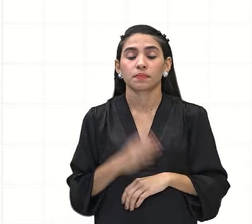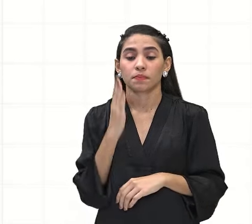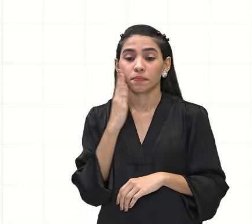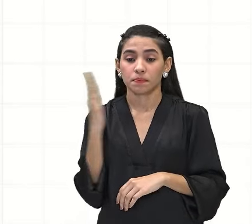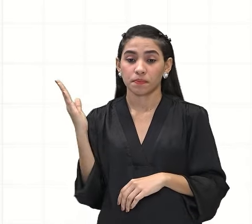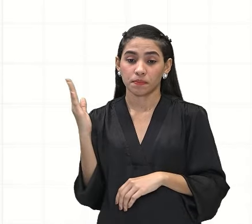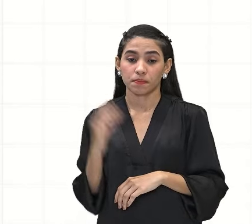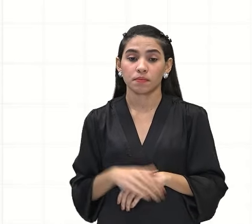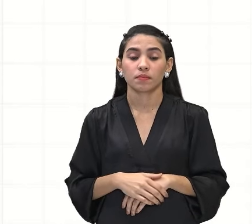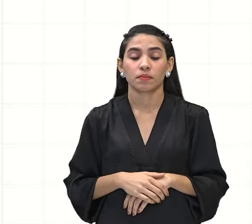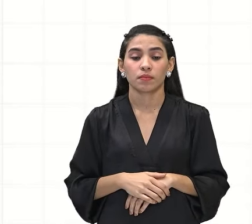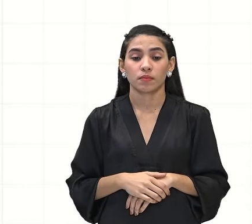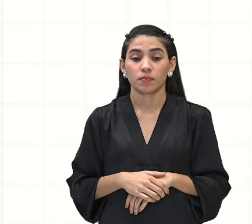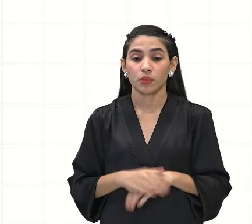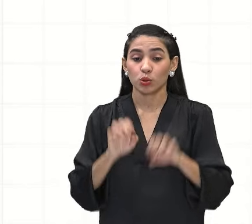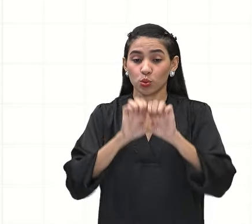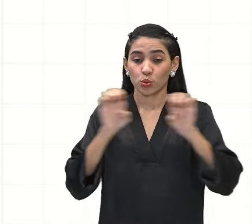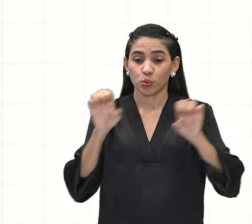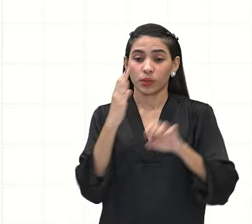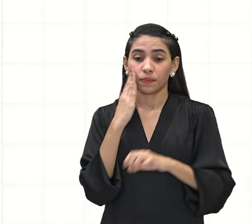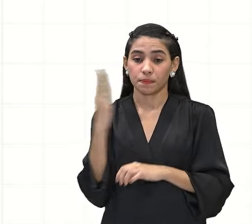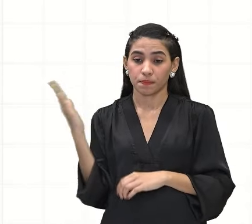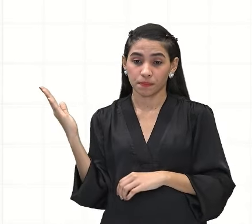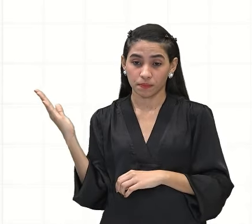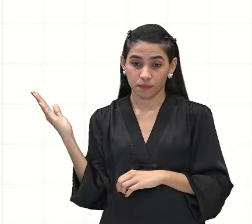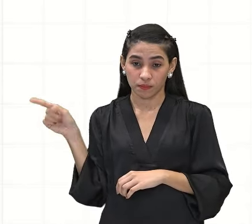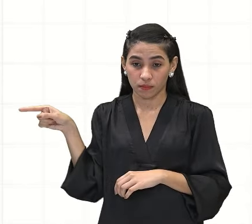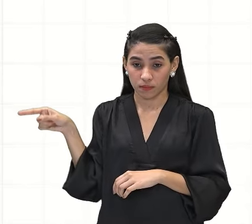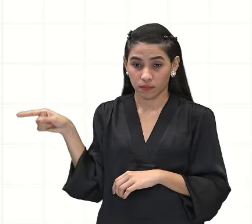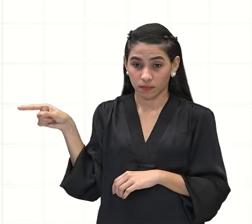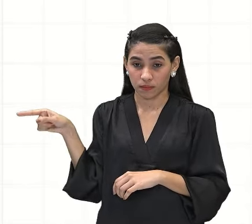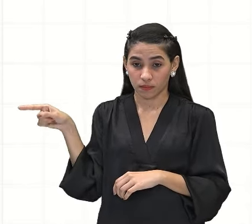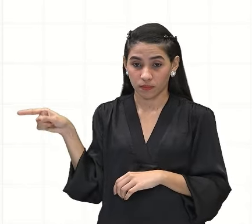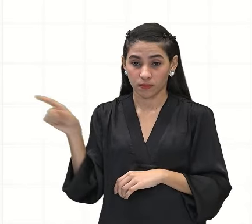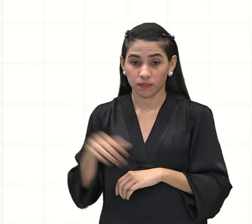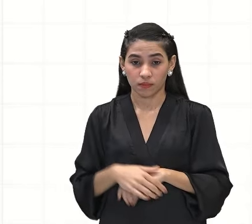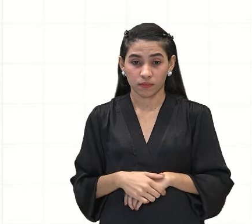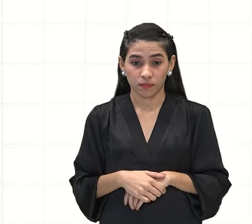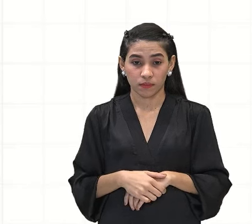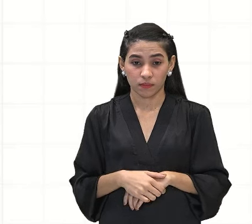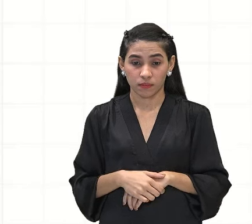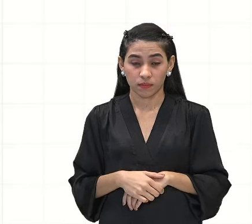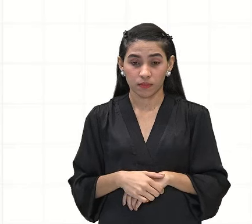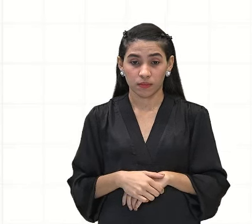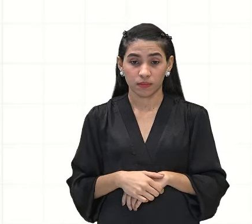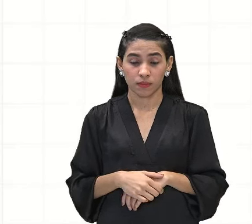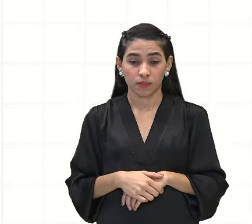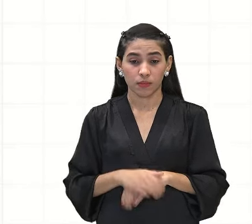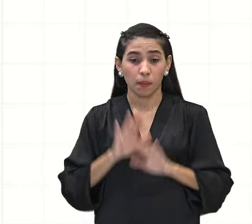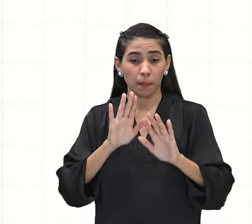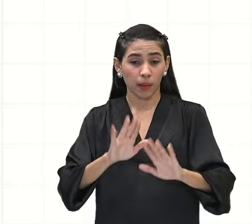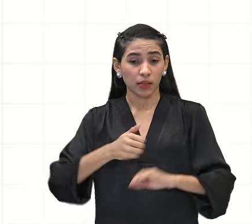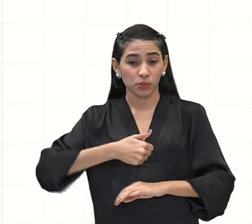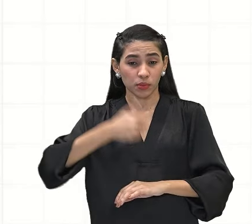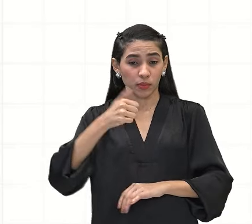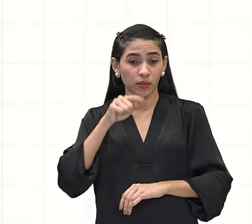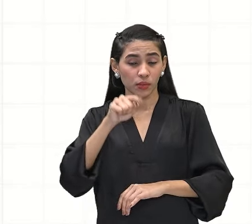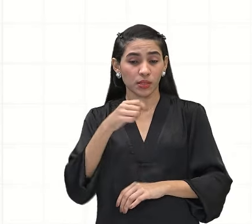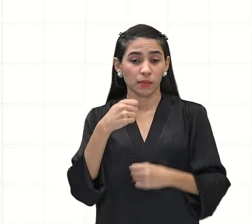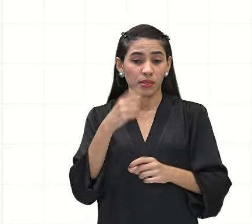x Pi vezes o r Então olha precisamos primeiramente descobrir o